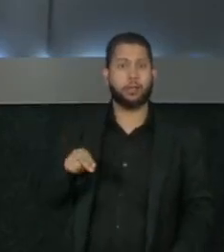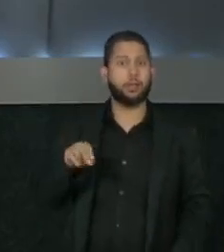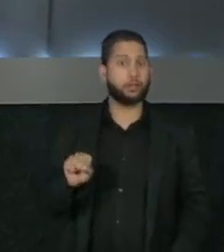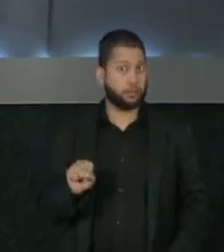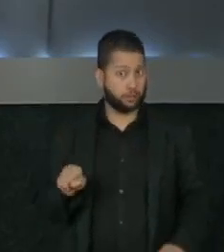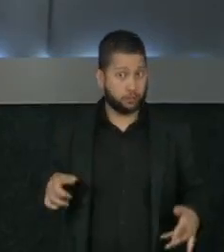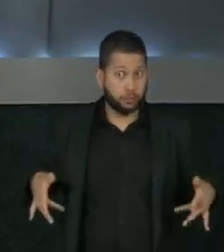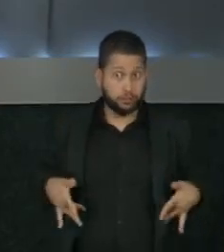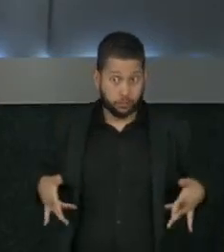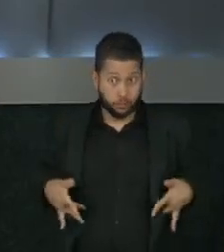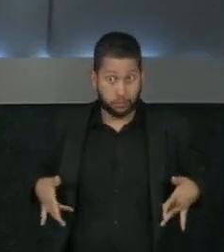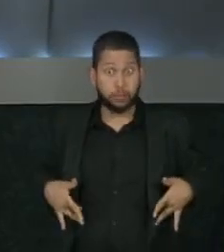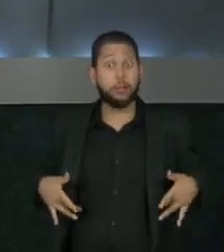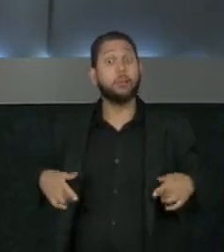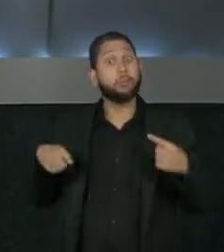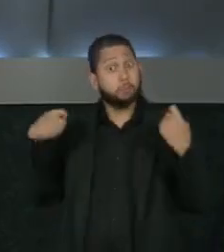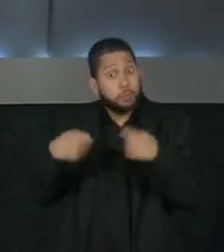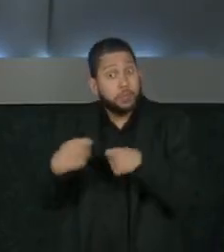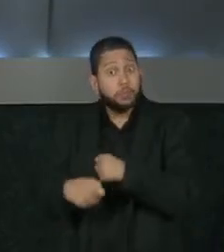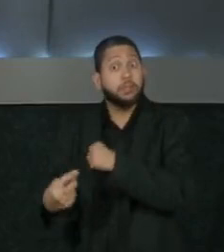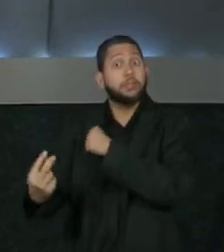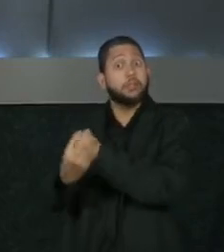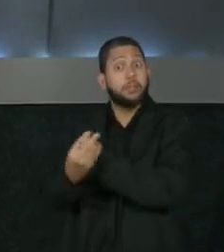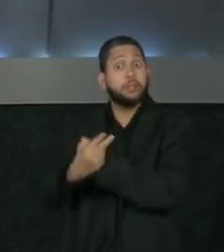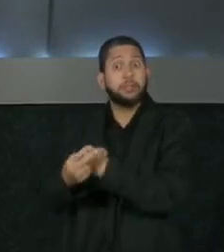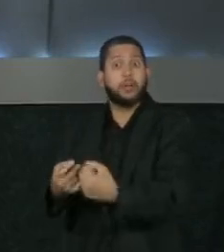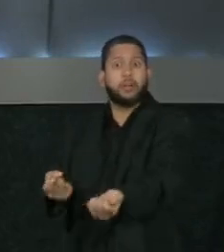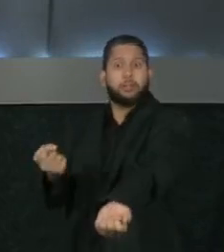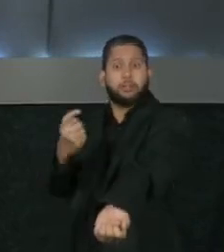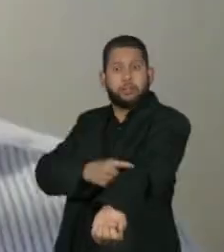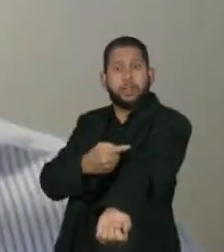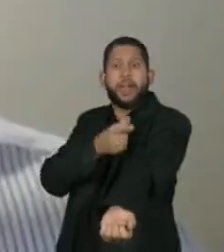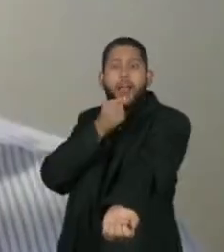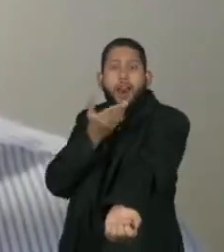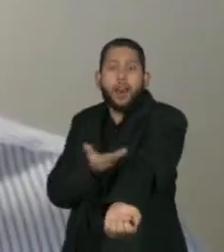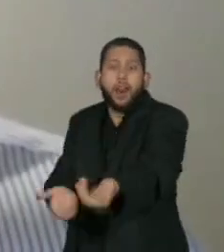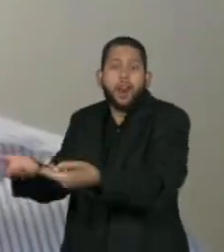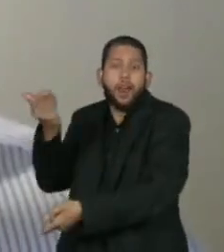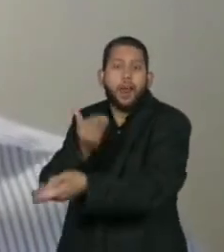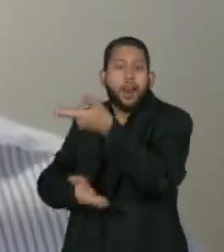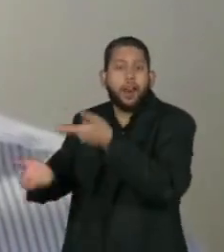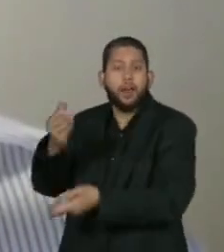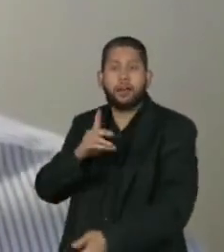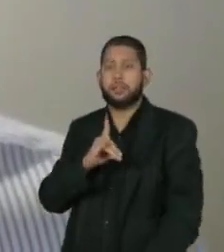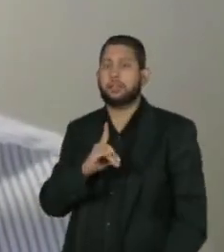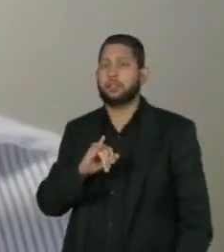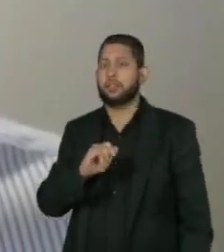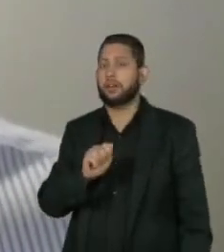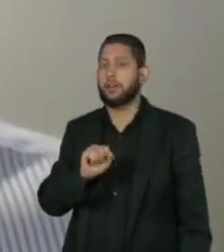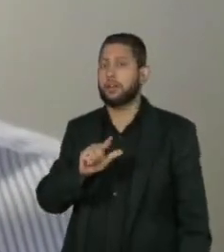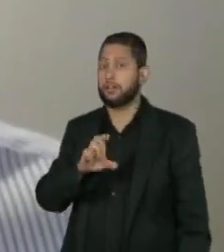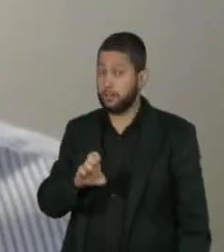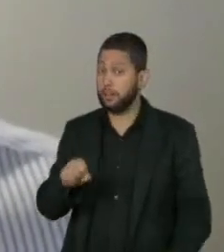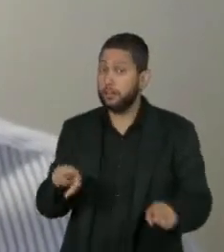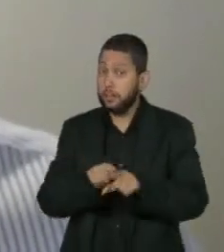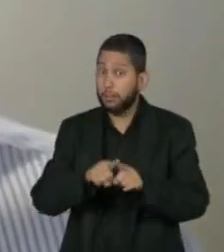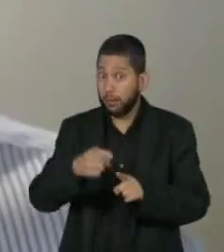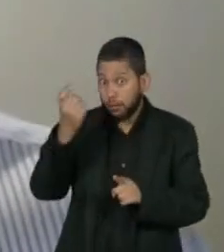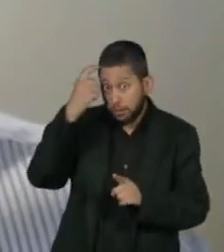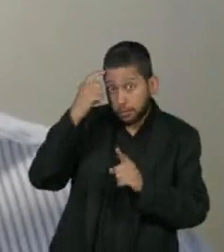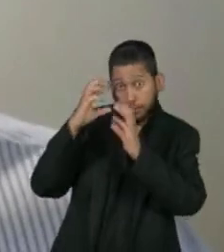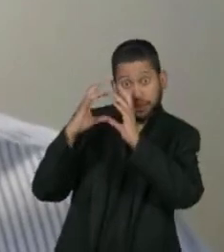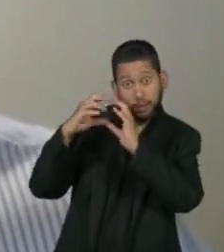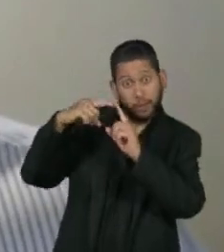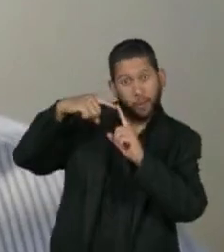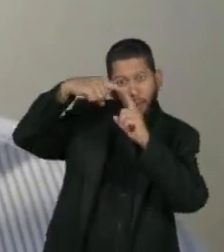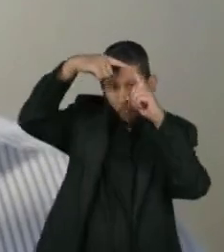causas de necessidade de diálise ao lado do diabetes. Além do risco do AVC para o lado cerebral, ela é